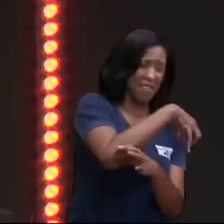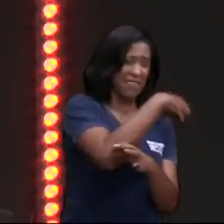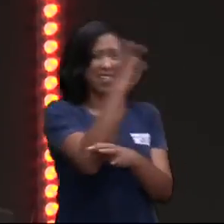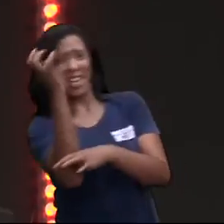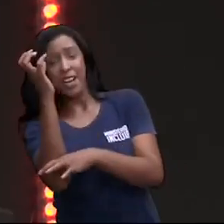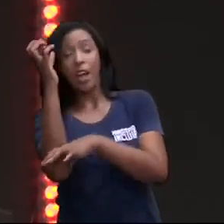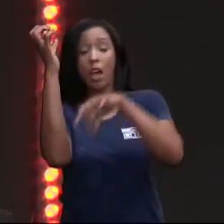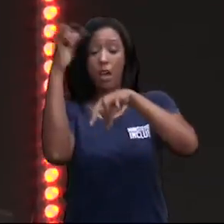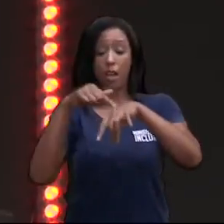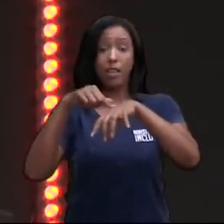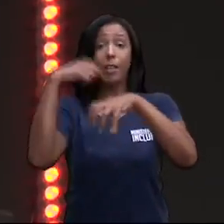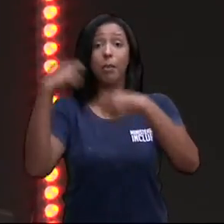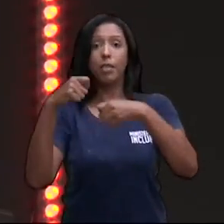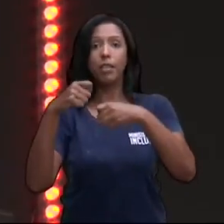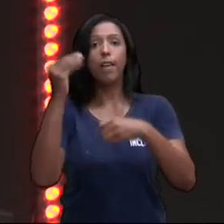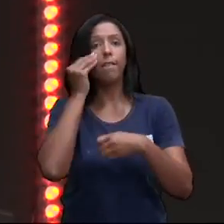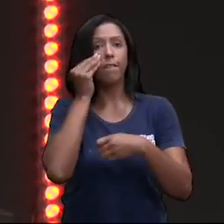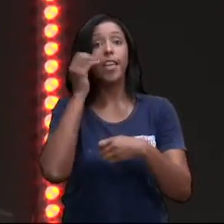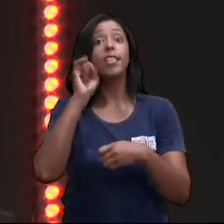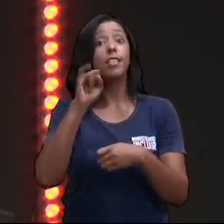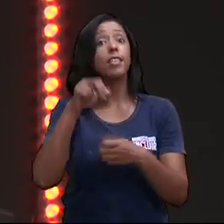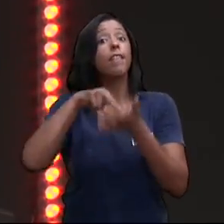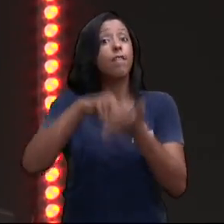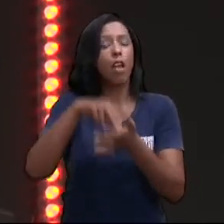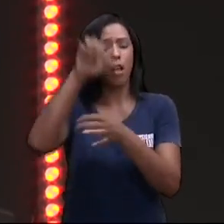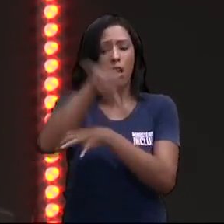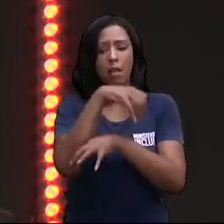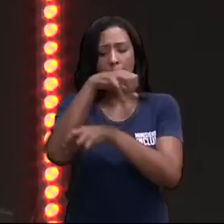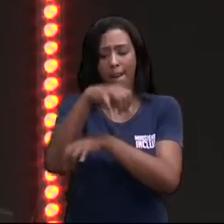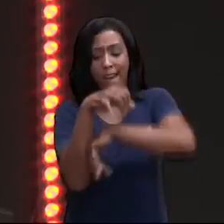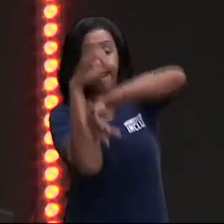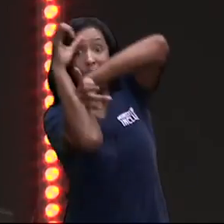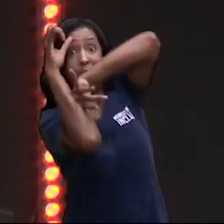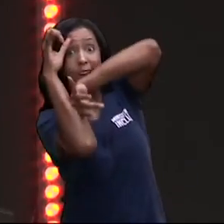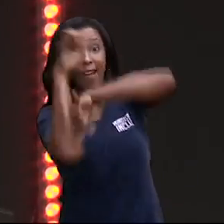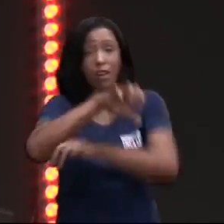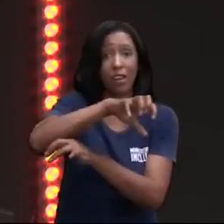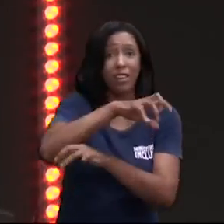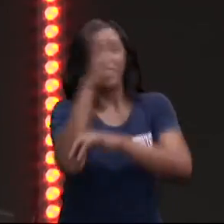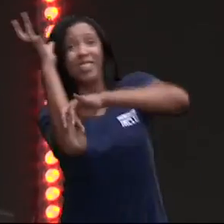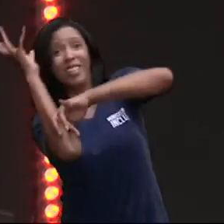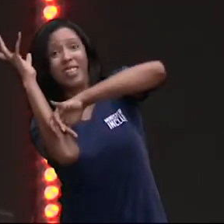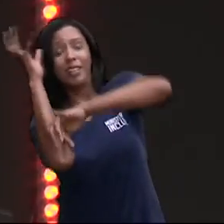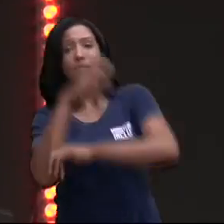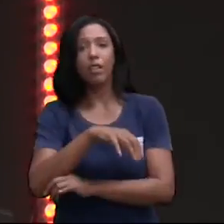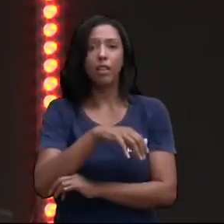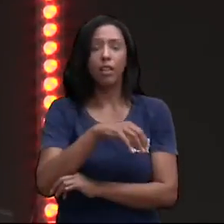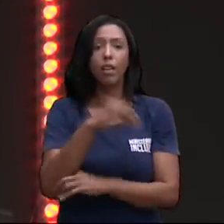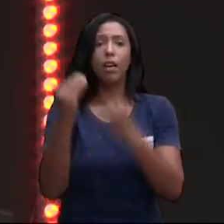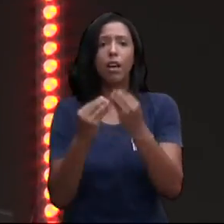e algumas infelizmente arrancam suas raízes não lutam para permanecer no solo